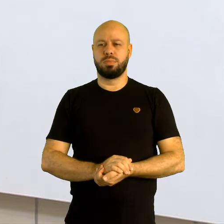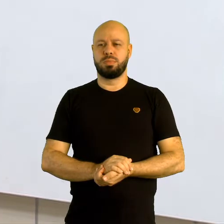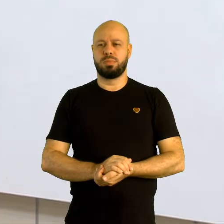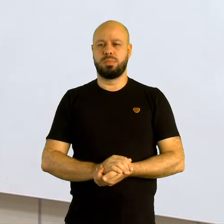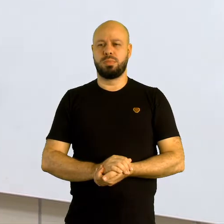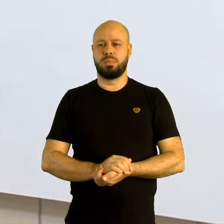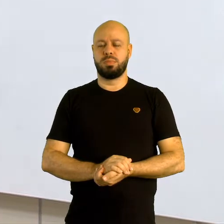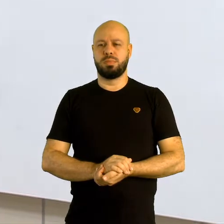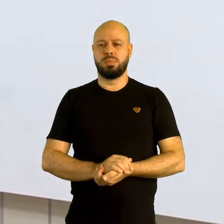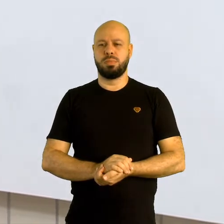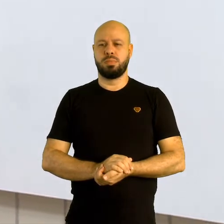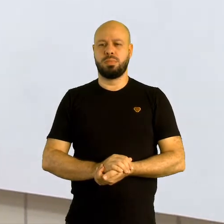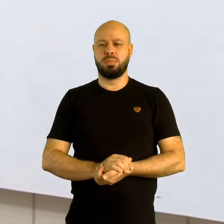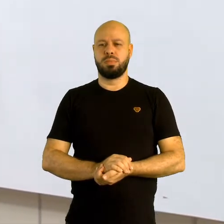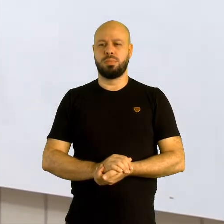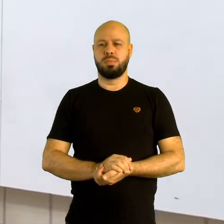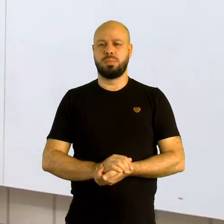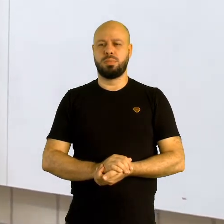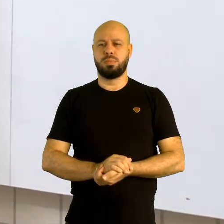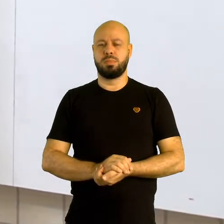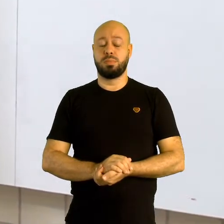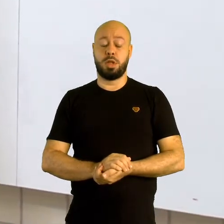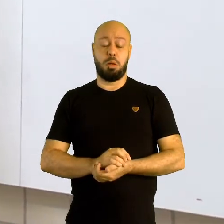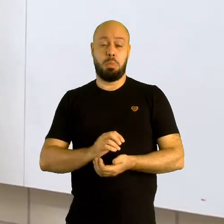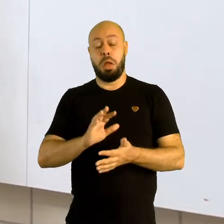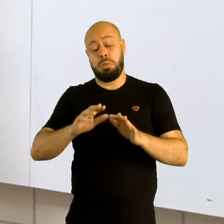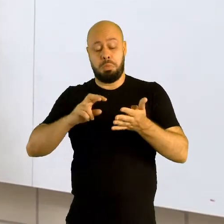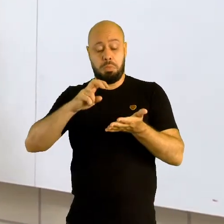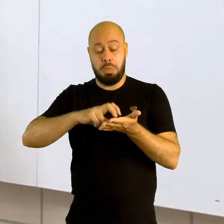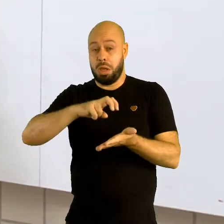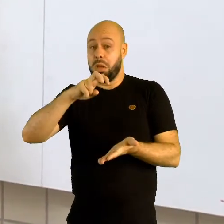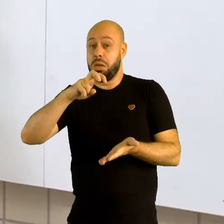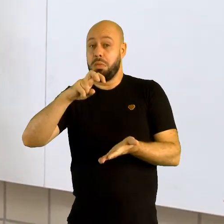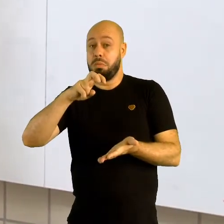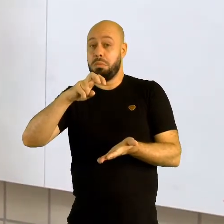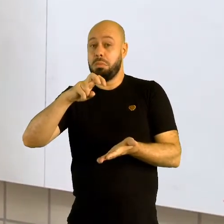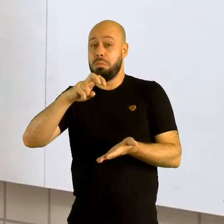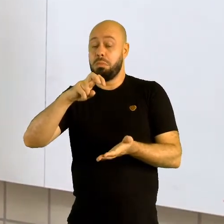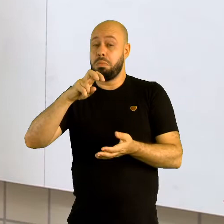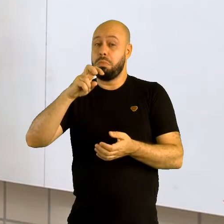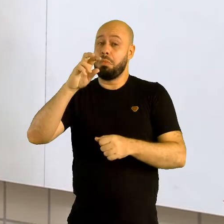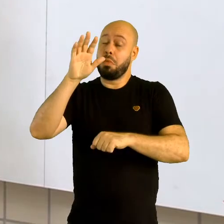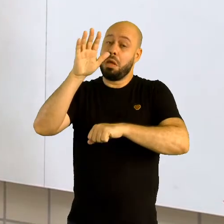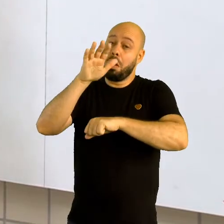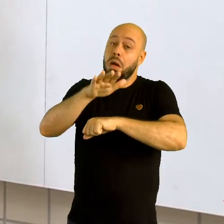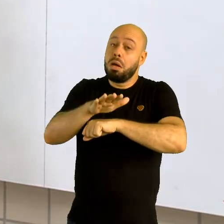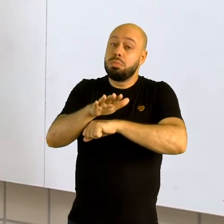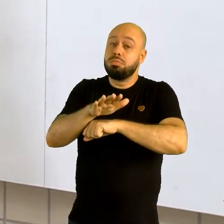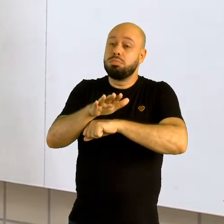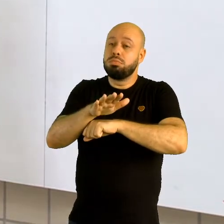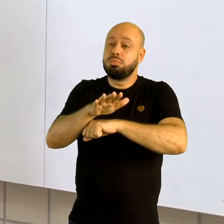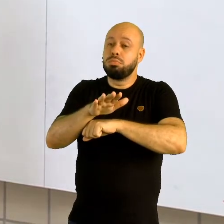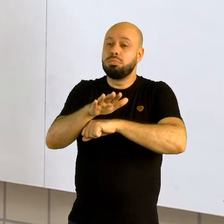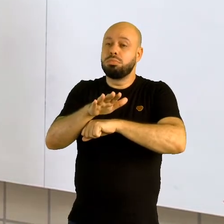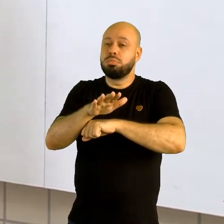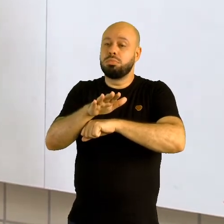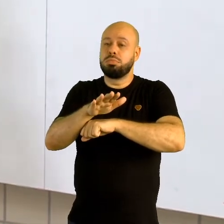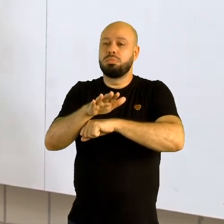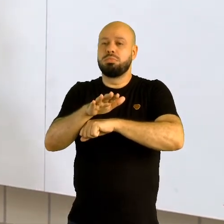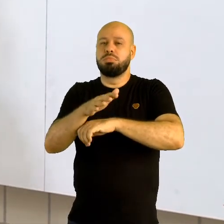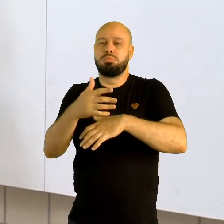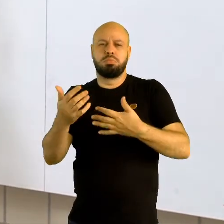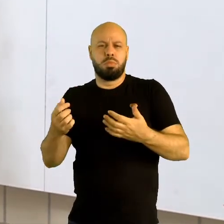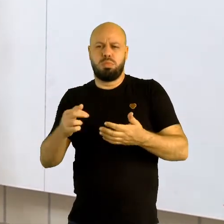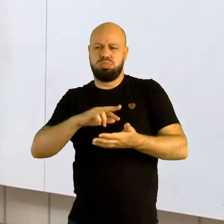time tem a ver com in the morning, in the afternoon, in July, então assim,